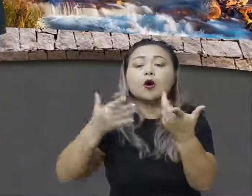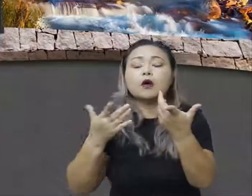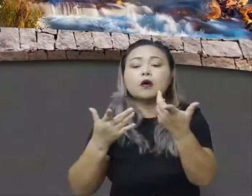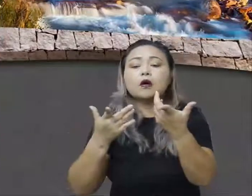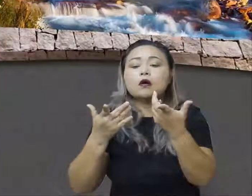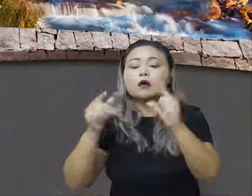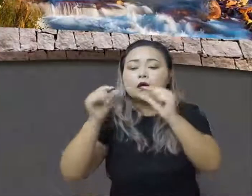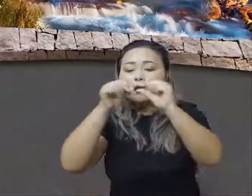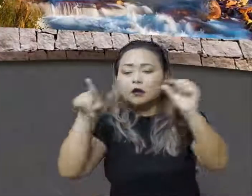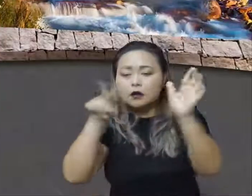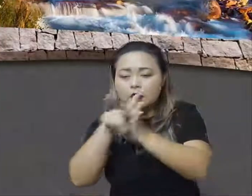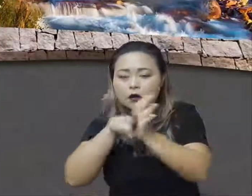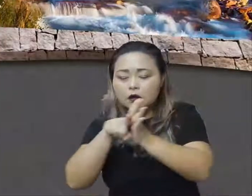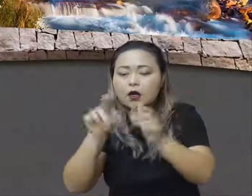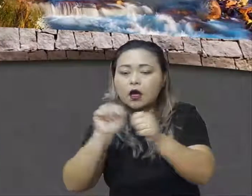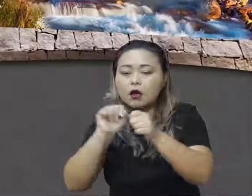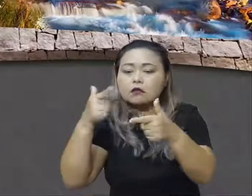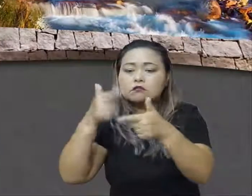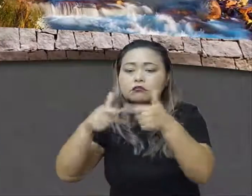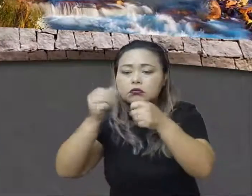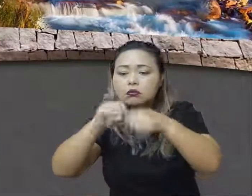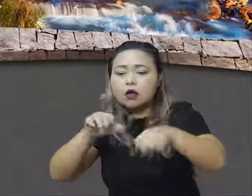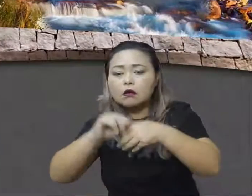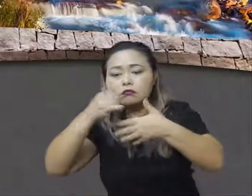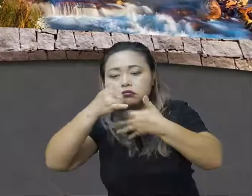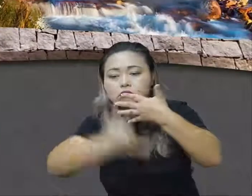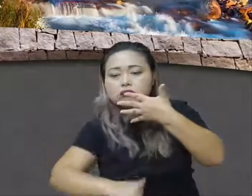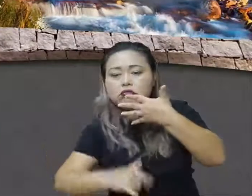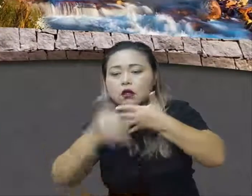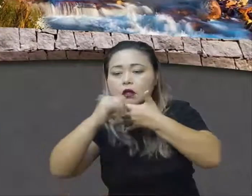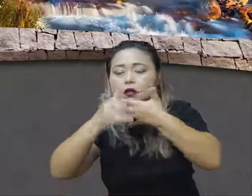sobre impactos ambientais das hidrelétricas.